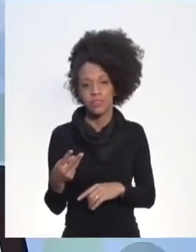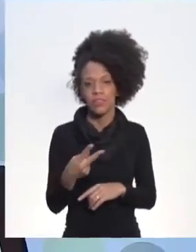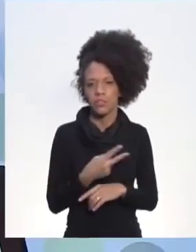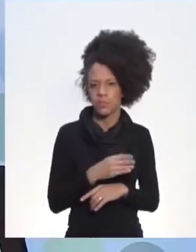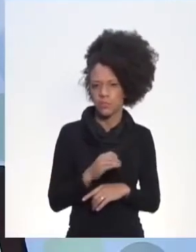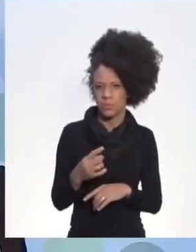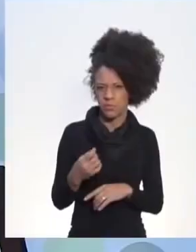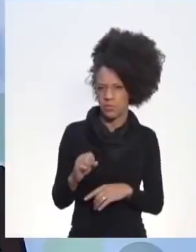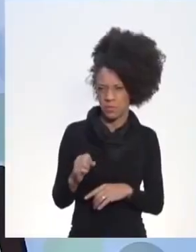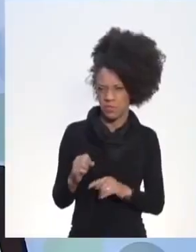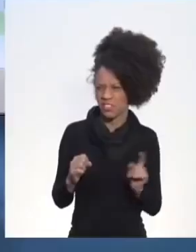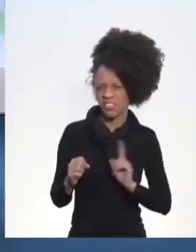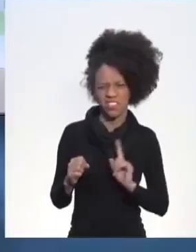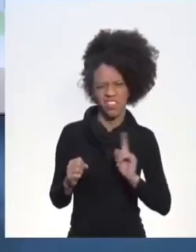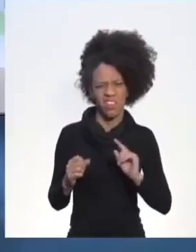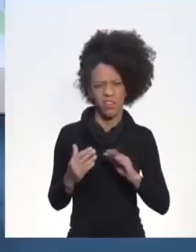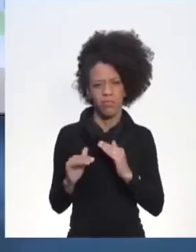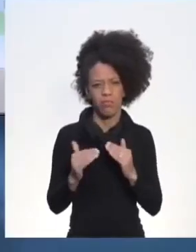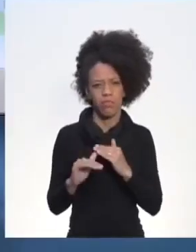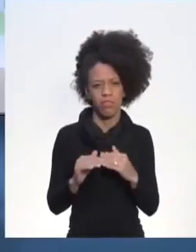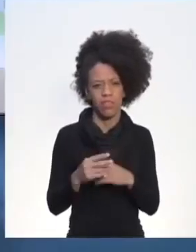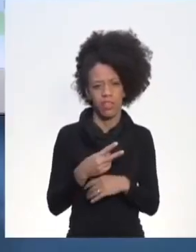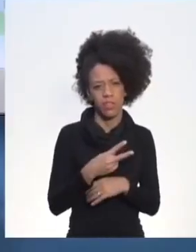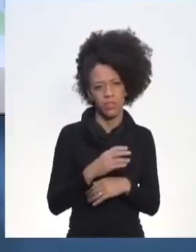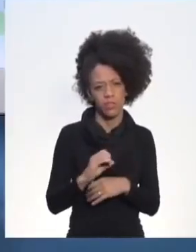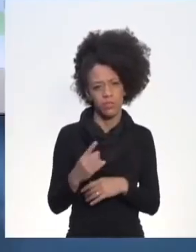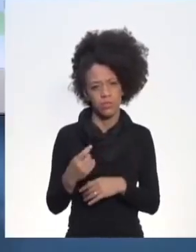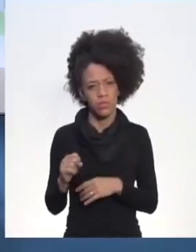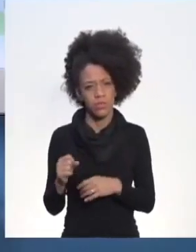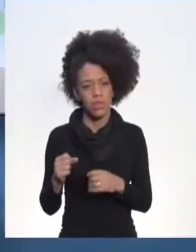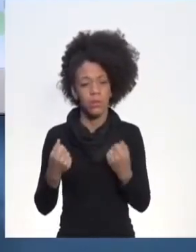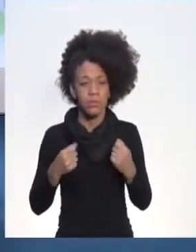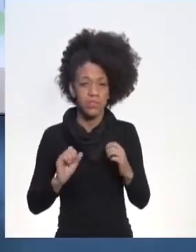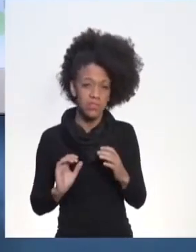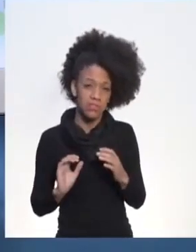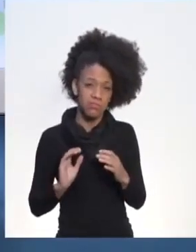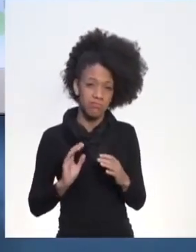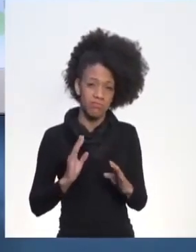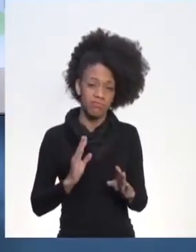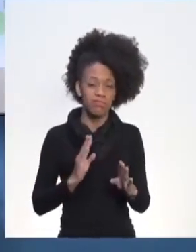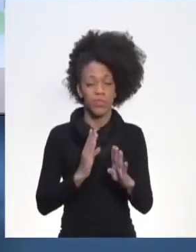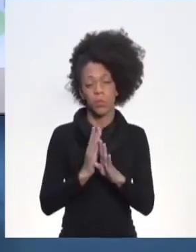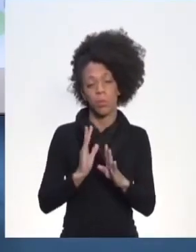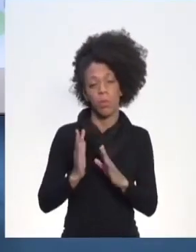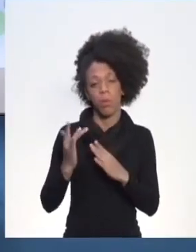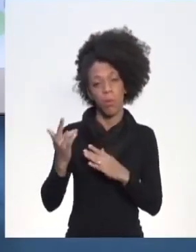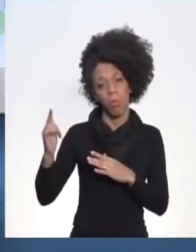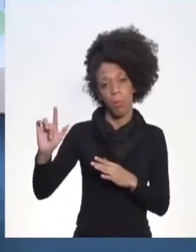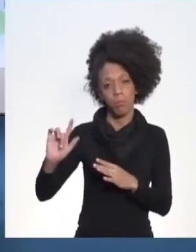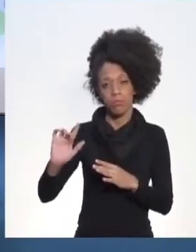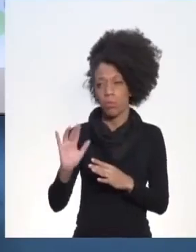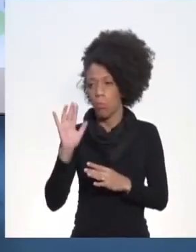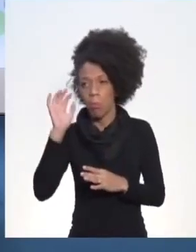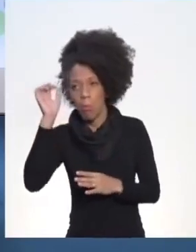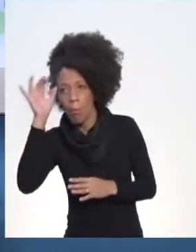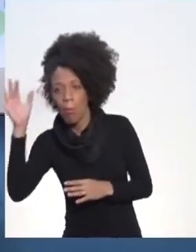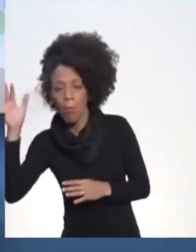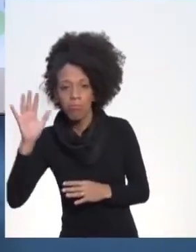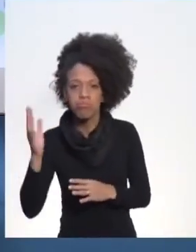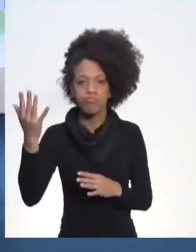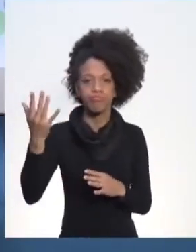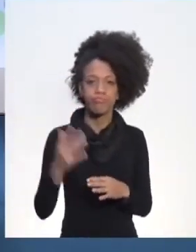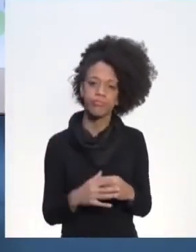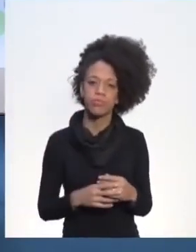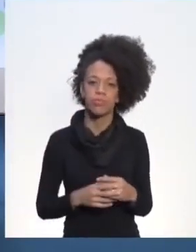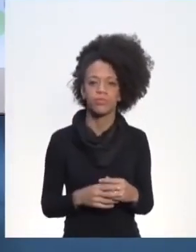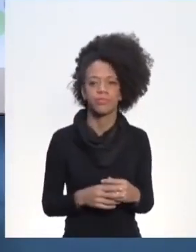2020. Se for 2018, a gente vai ter que inventar outra coisa, né? Vamos lá. Ó, no corpo, aí